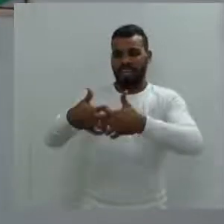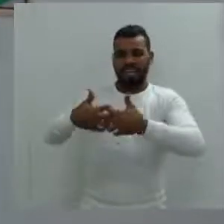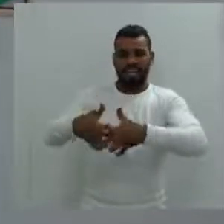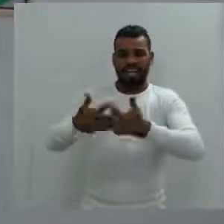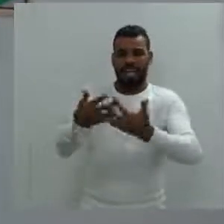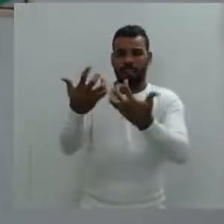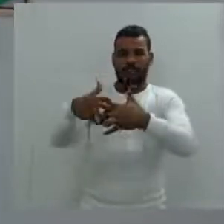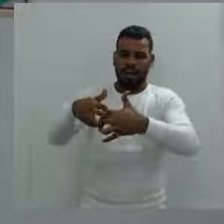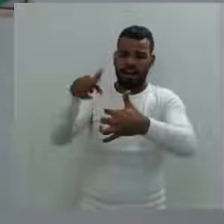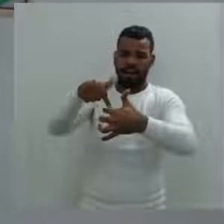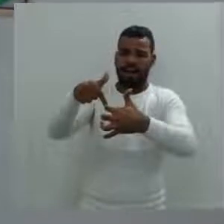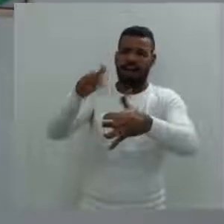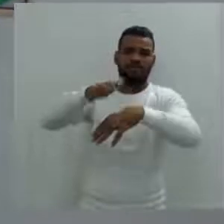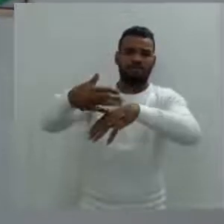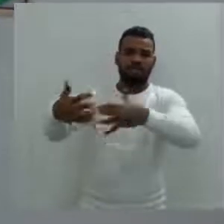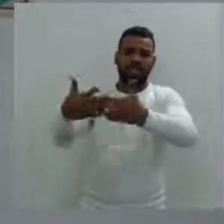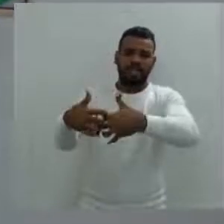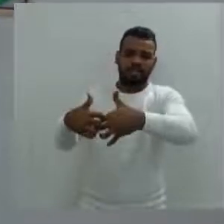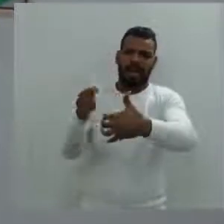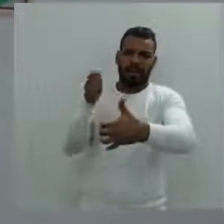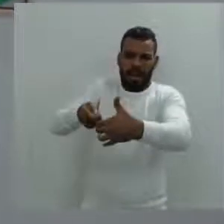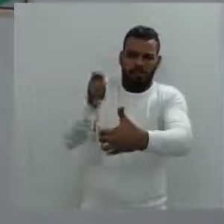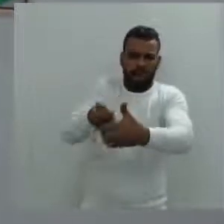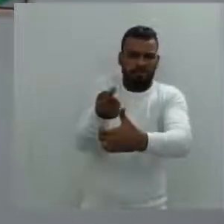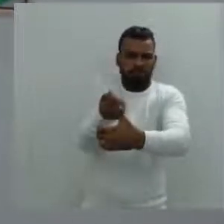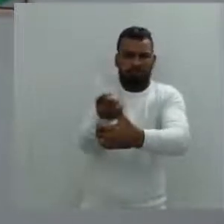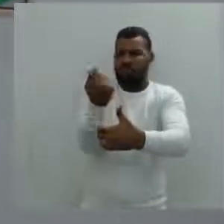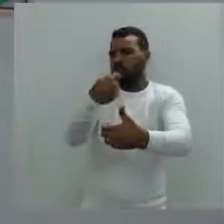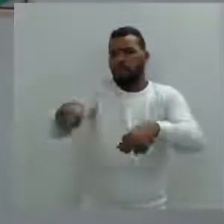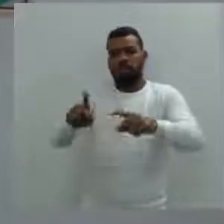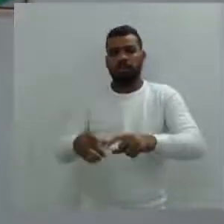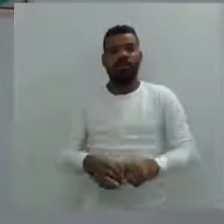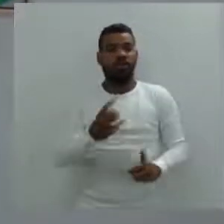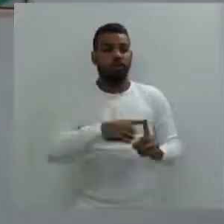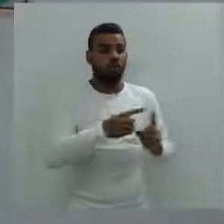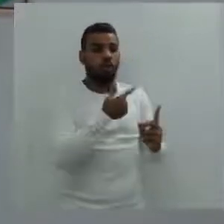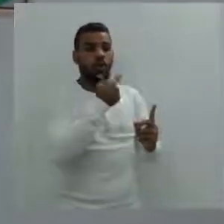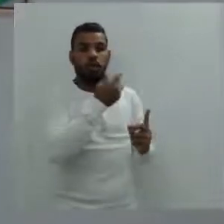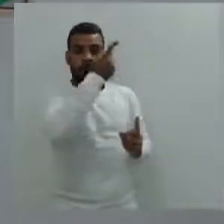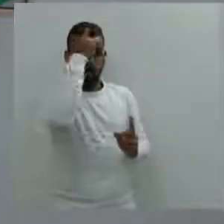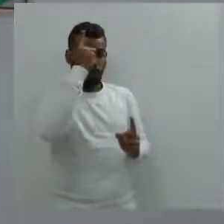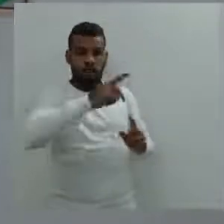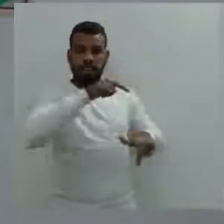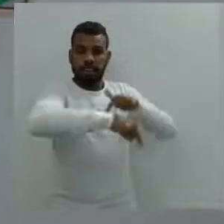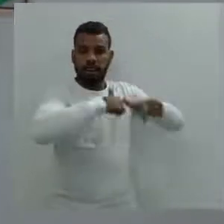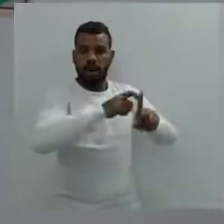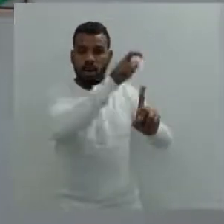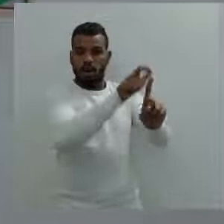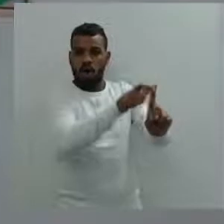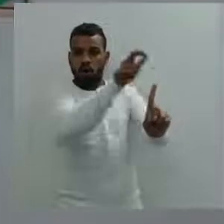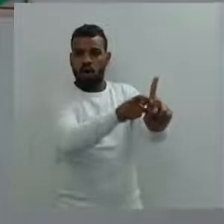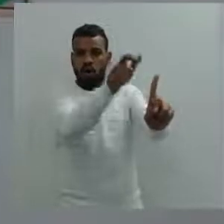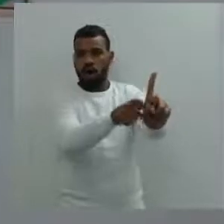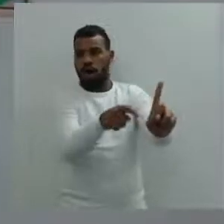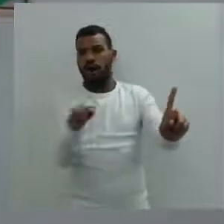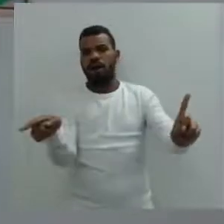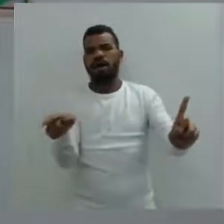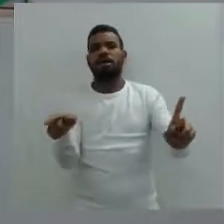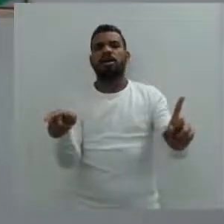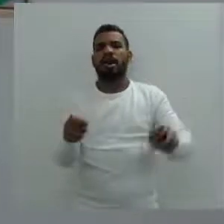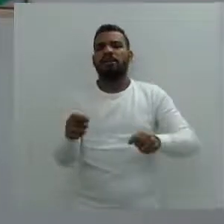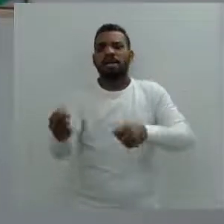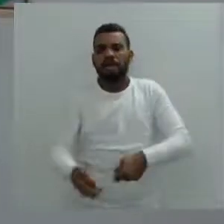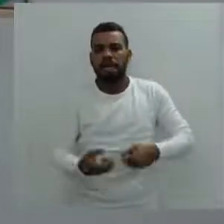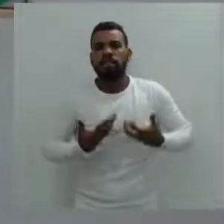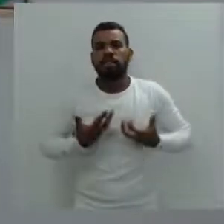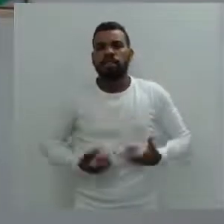preciso investir ainda mais em maquinário, a qual eu substituo o homem, né? O homem que ele simplesmente não vai